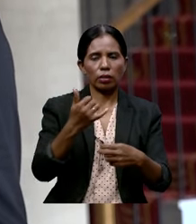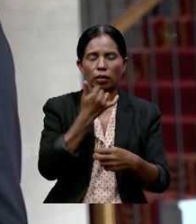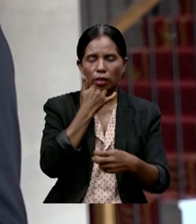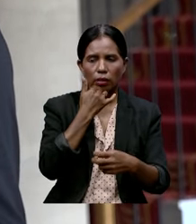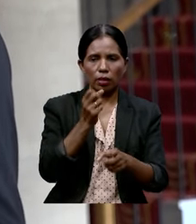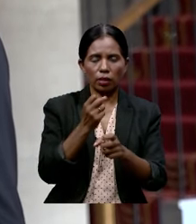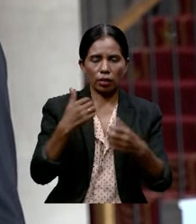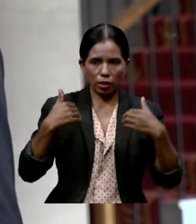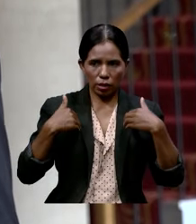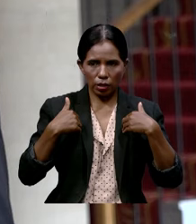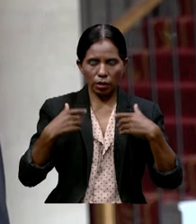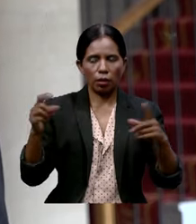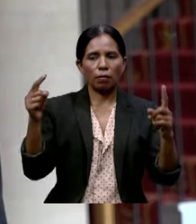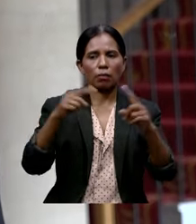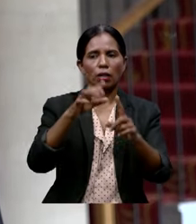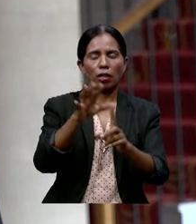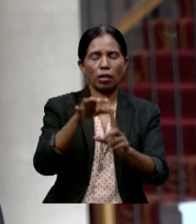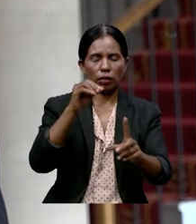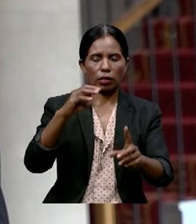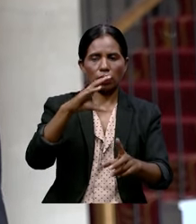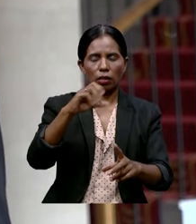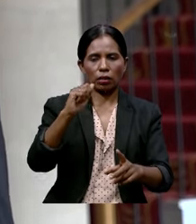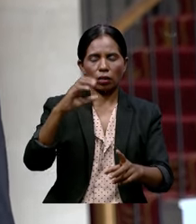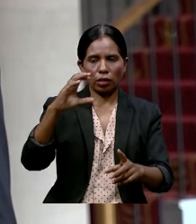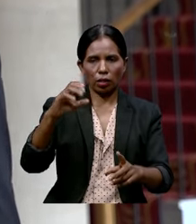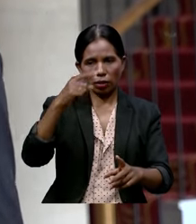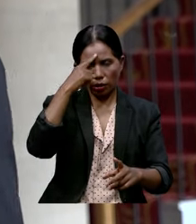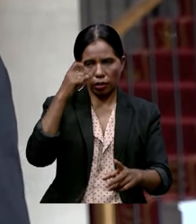ba elisam komisario kapen tamba